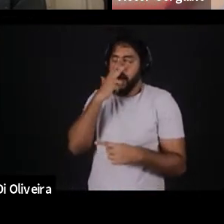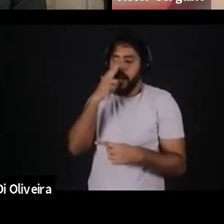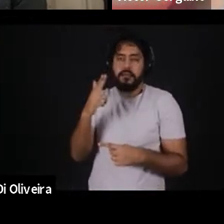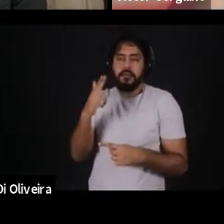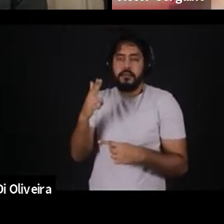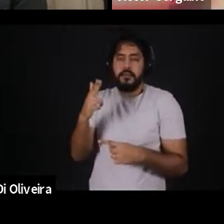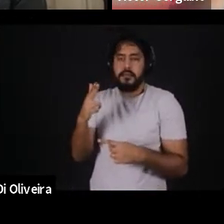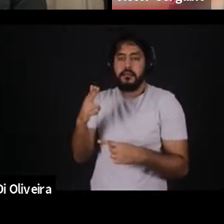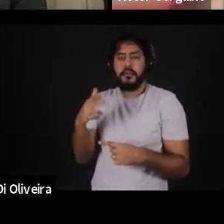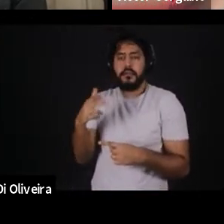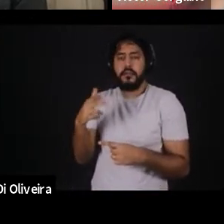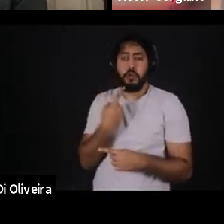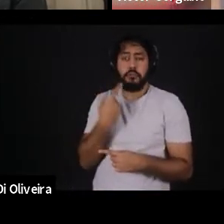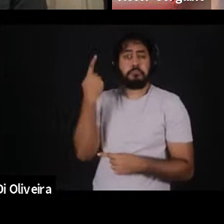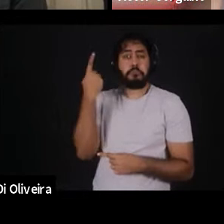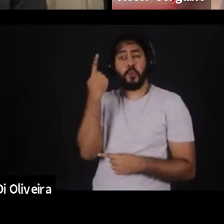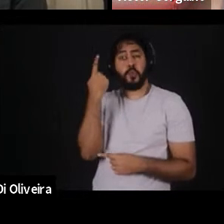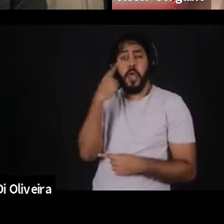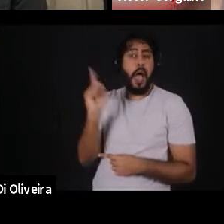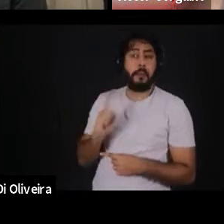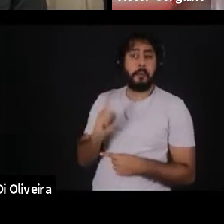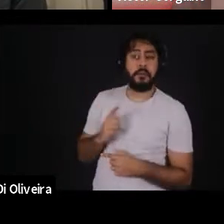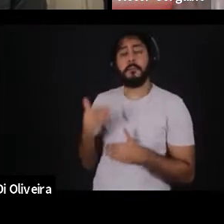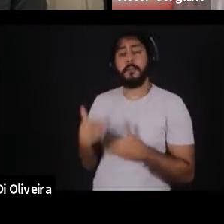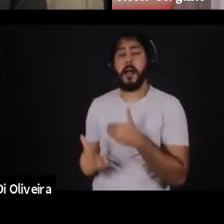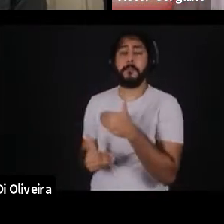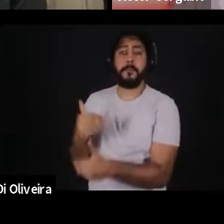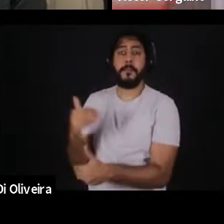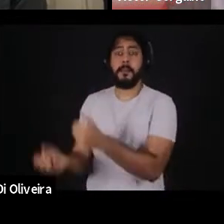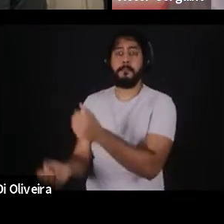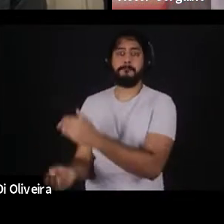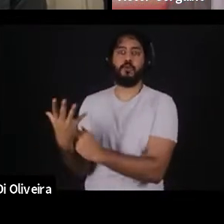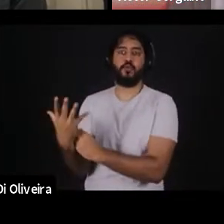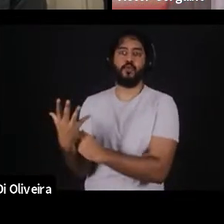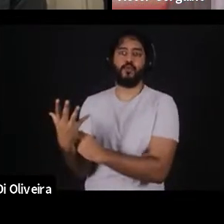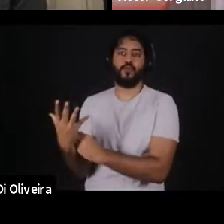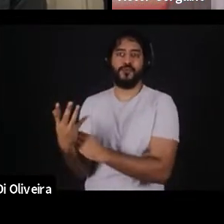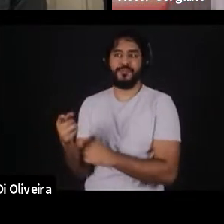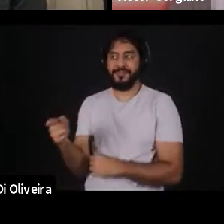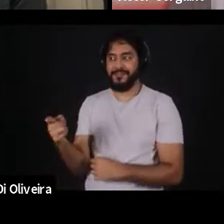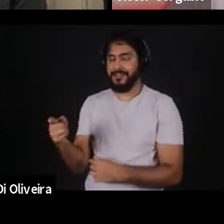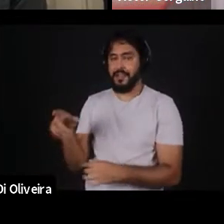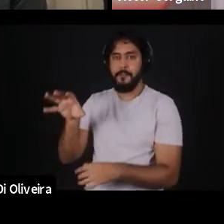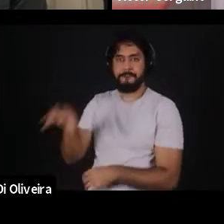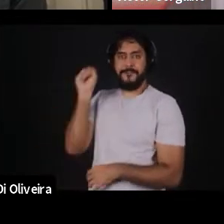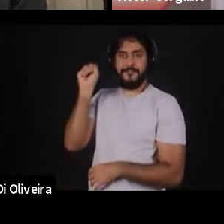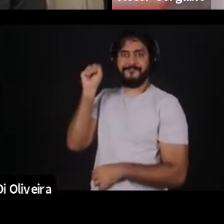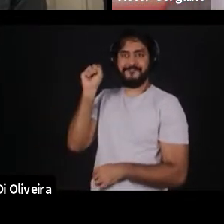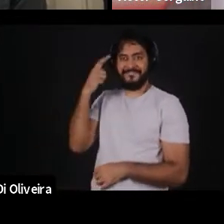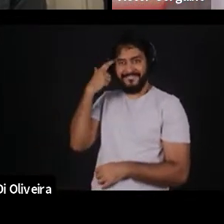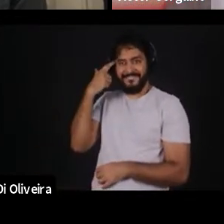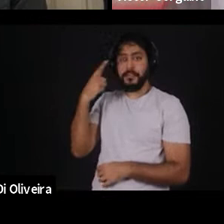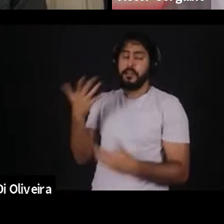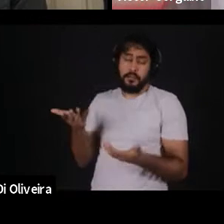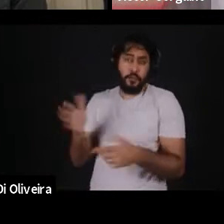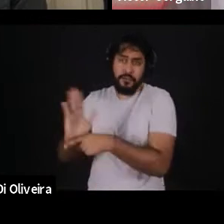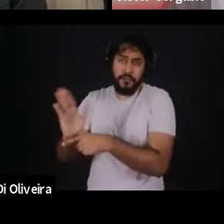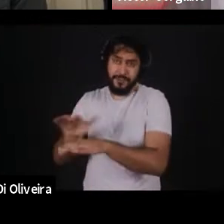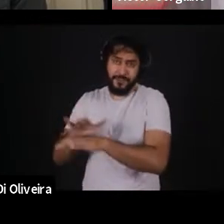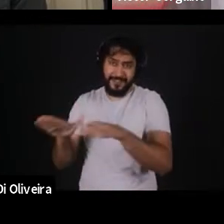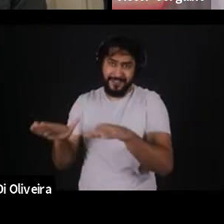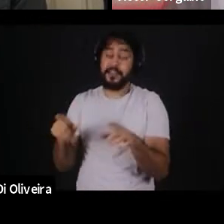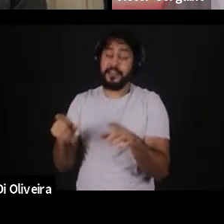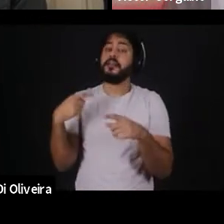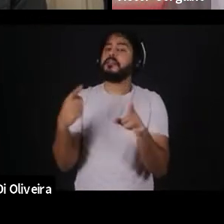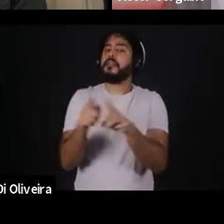que é, a gente não consegue pensar, mas a gente sabe que em algum momento ela vai se revelar. Eu acho que esse é um desejo que guiou a gente para pensar o filme. Mas ao mesmo tempo